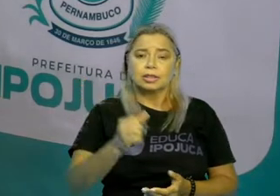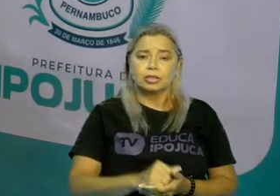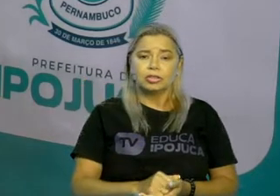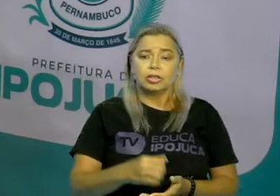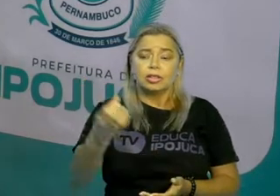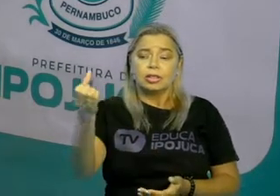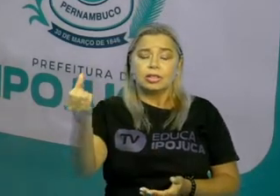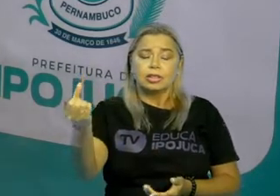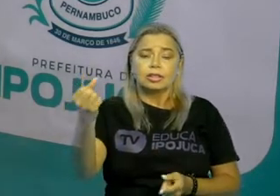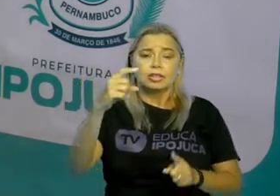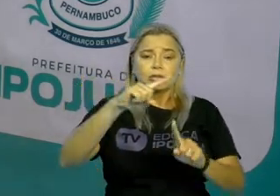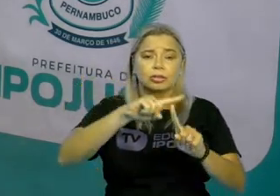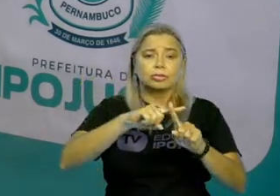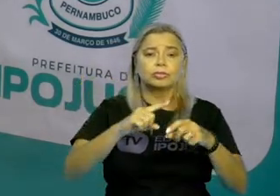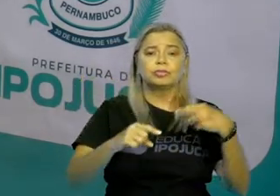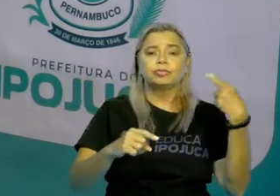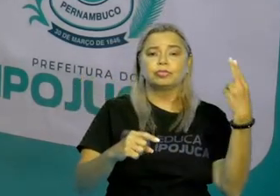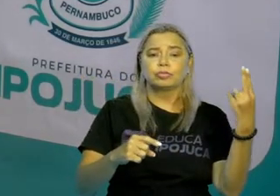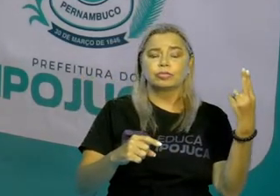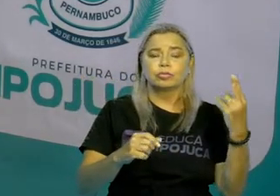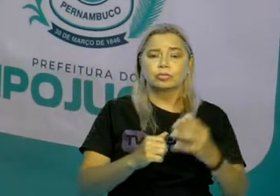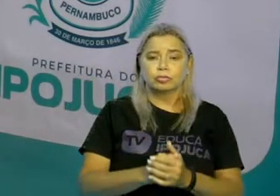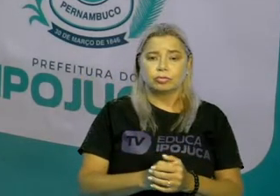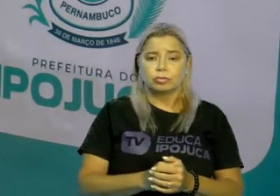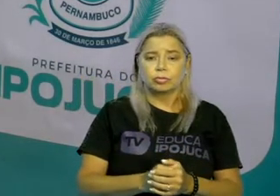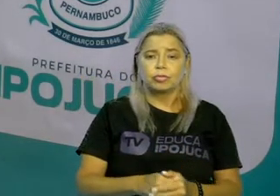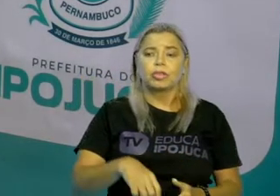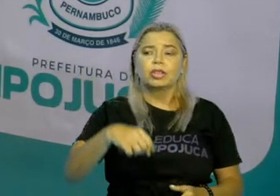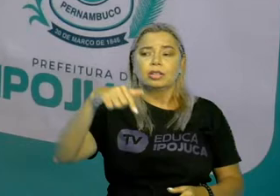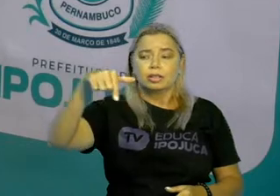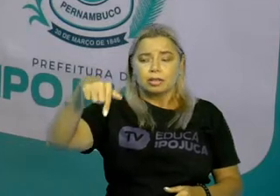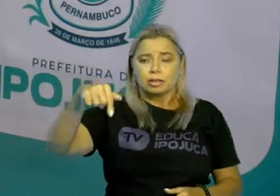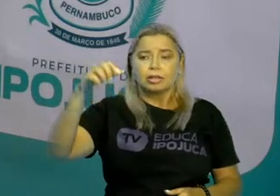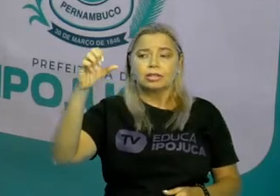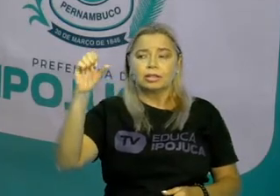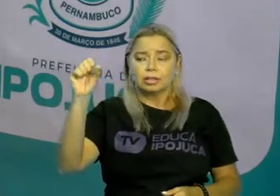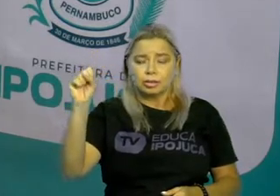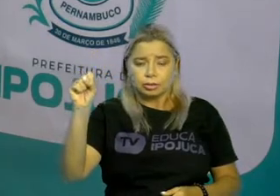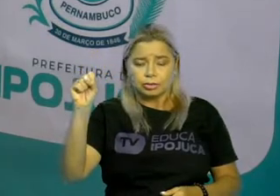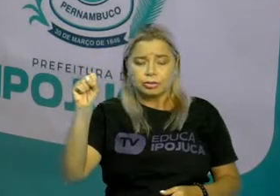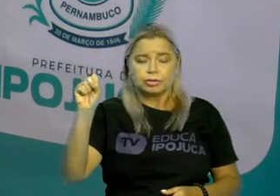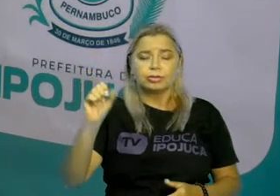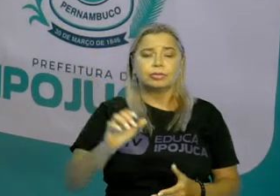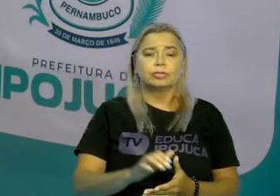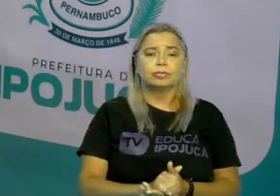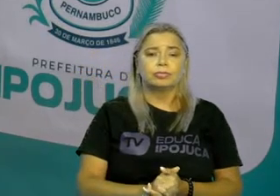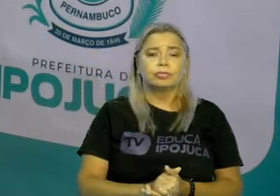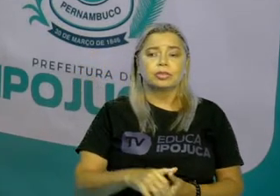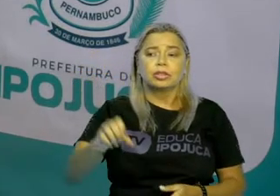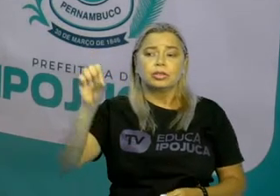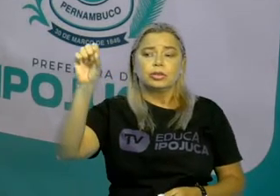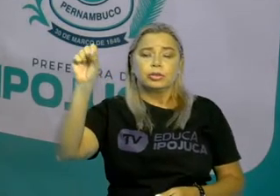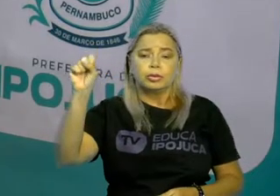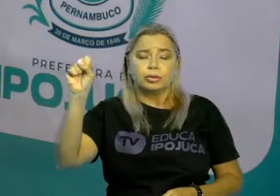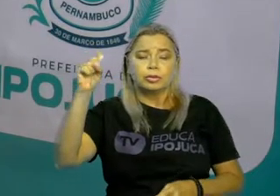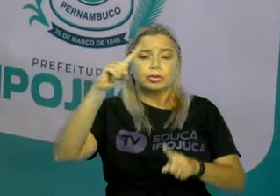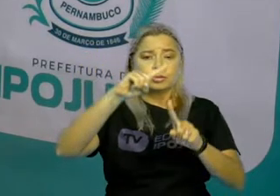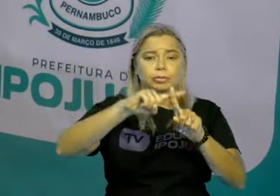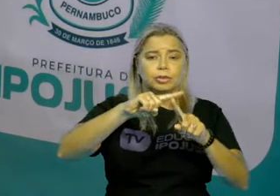mais 2, aí 7, 8. Portanto, temos 8. 8 com mais